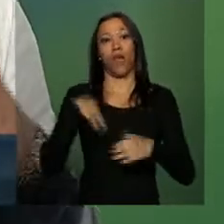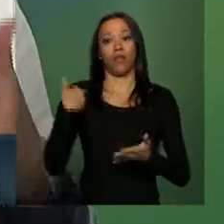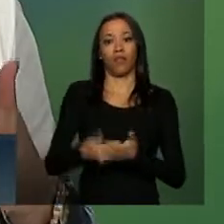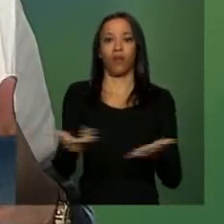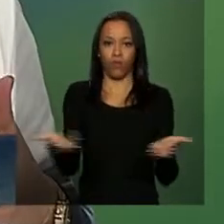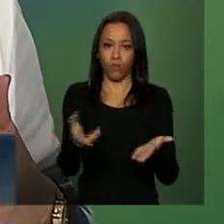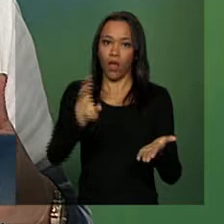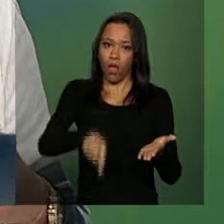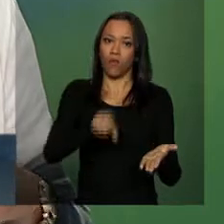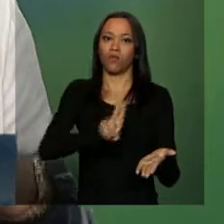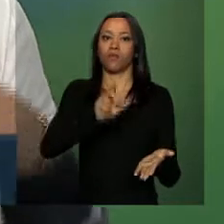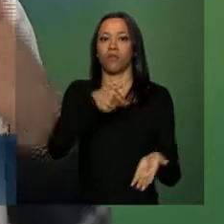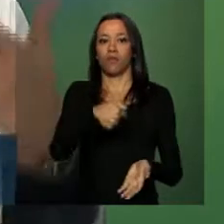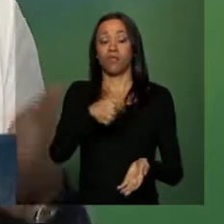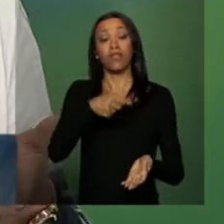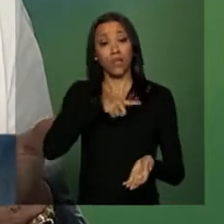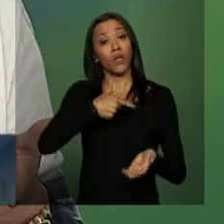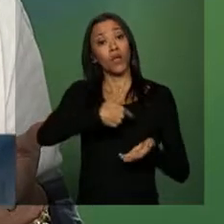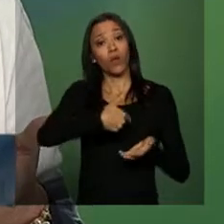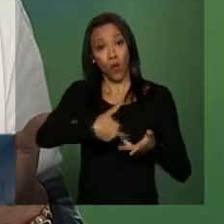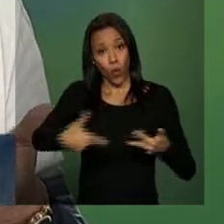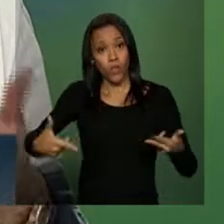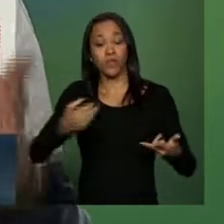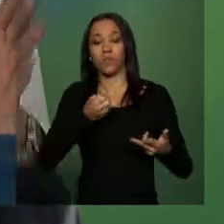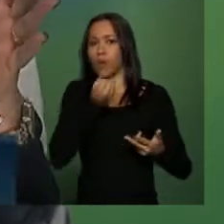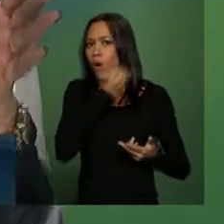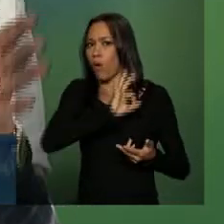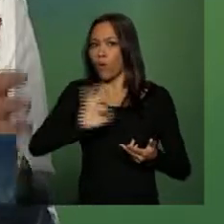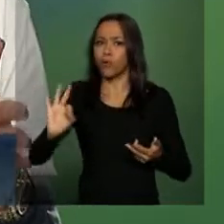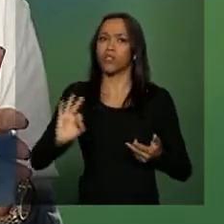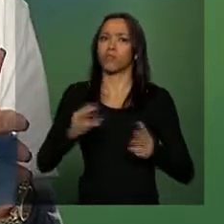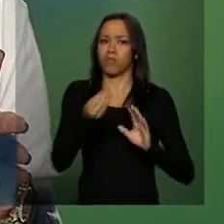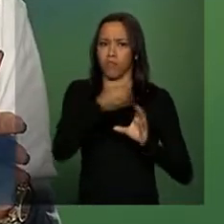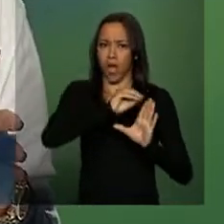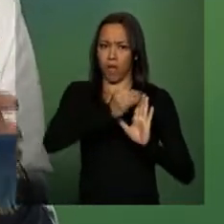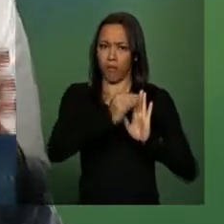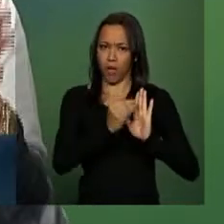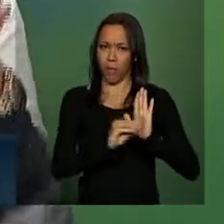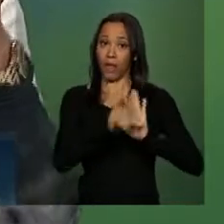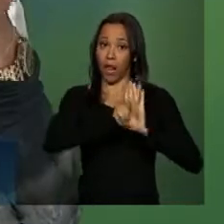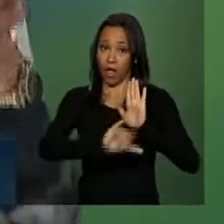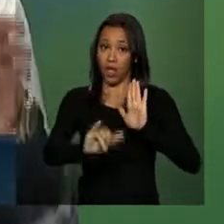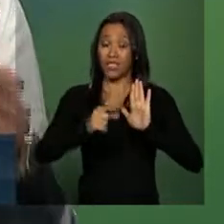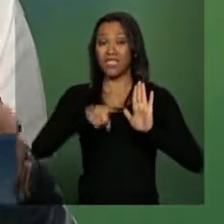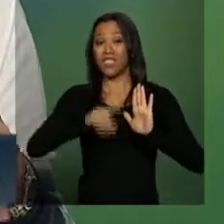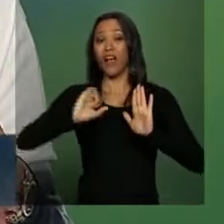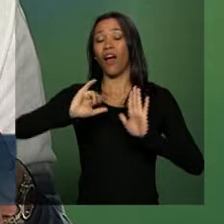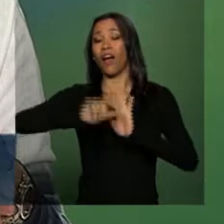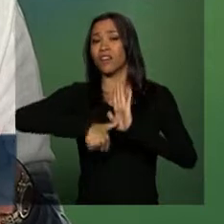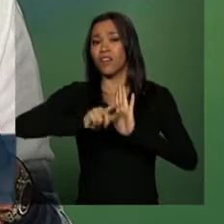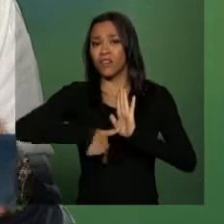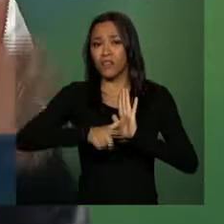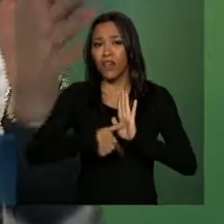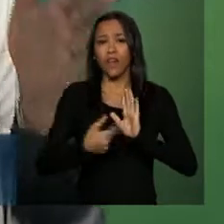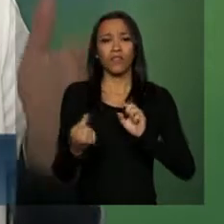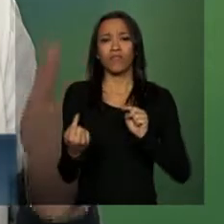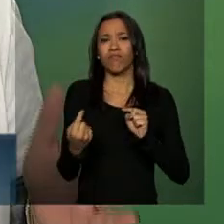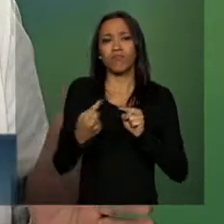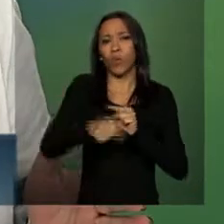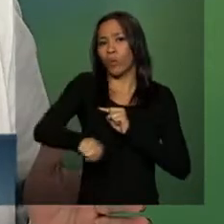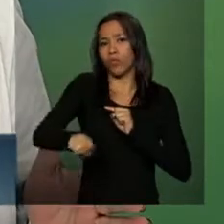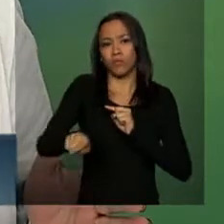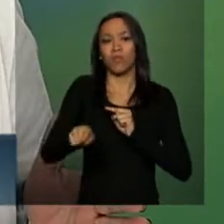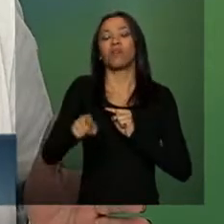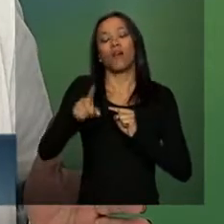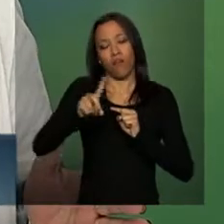coisas maravilhosas que deverão continuar, e aquilo que não for contemporâneo, que não estiver enquadrado na atualidade,